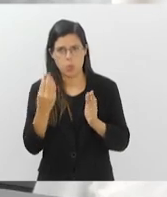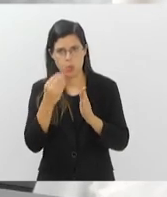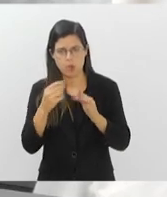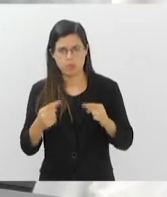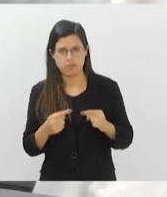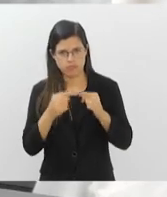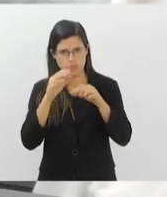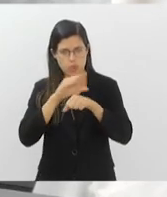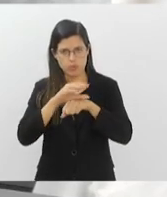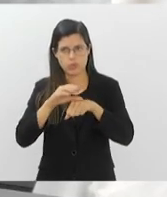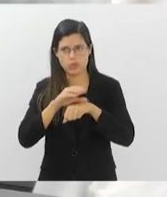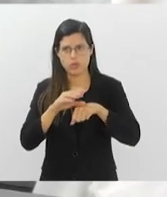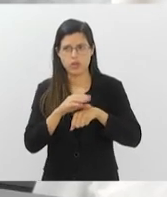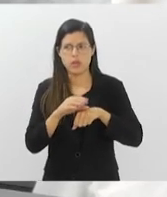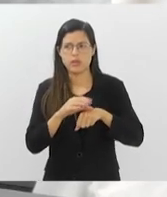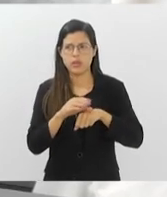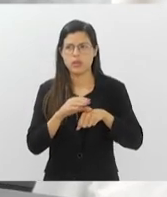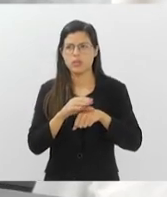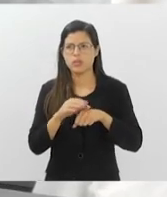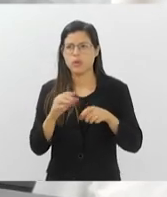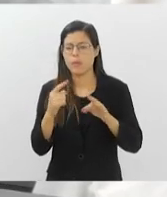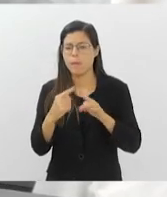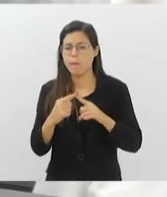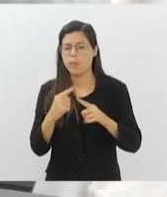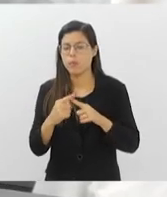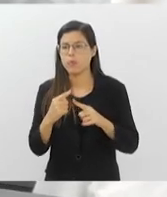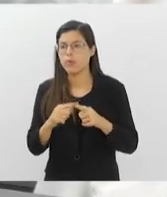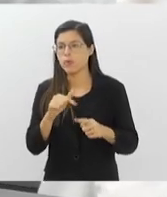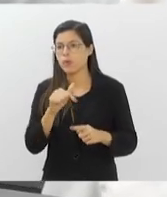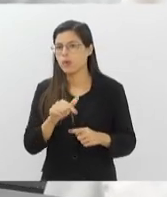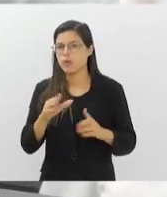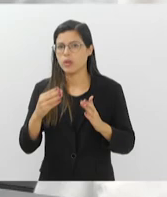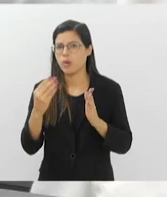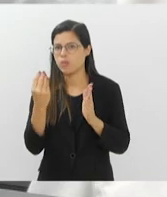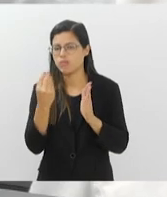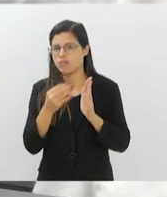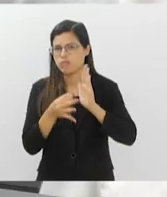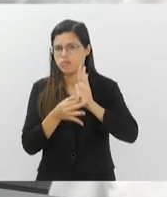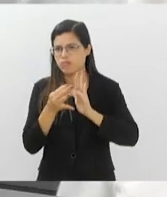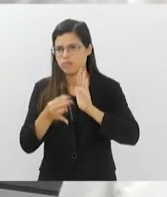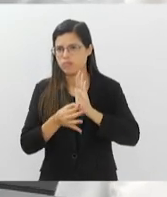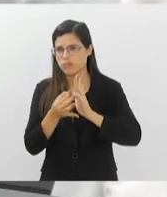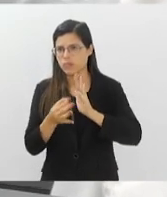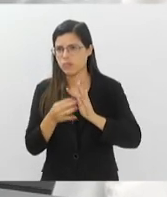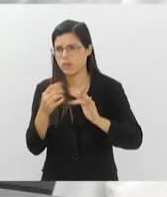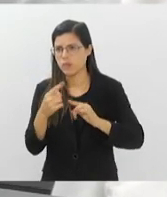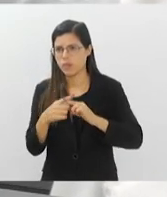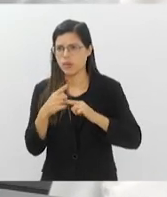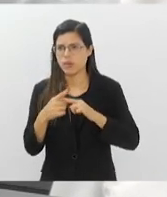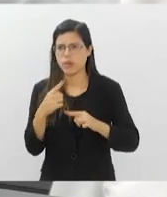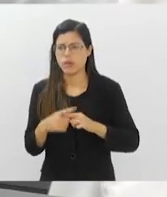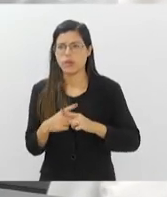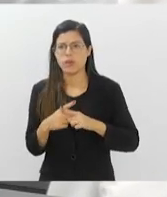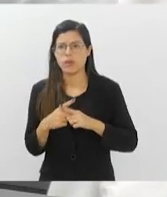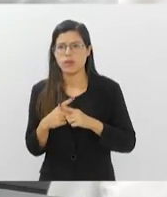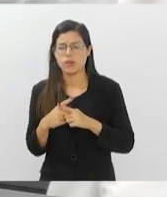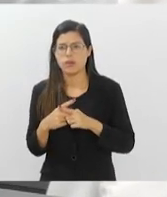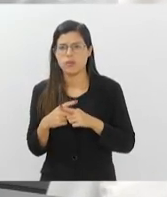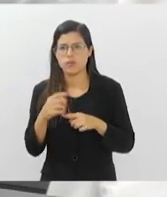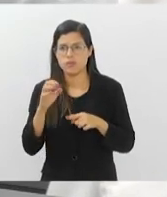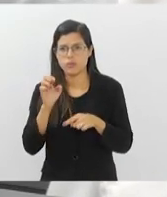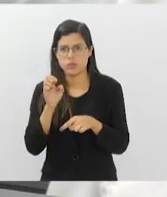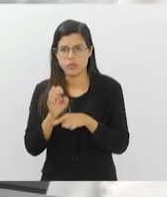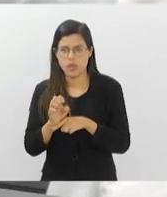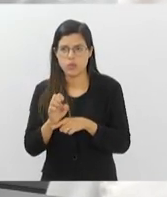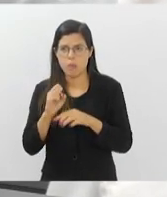E por que que eu dei esse parecer aqui? Porque o Estado-membro, ele de fato tem a